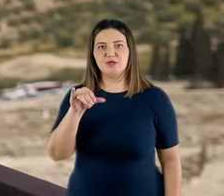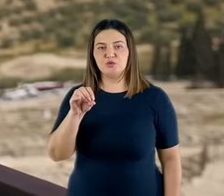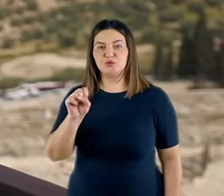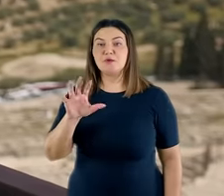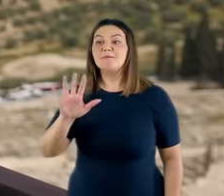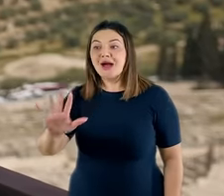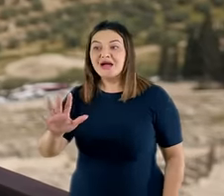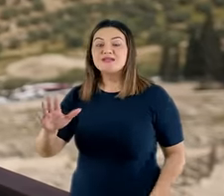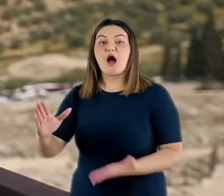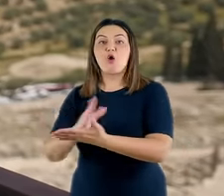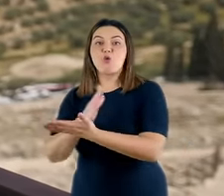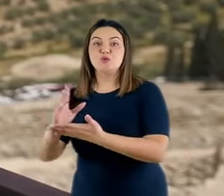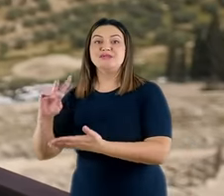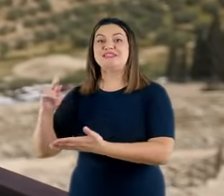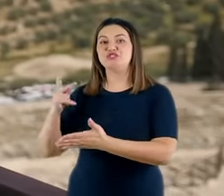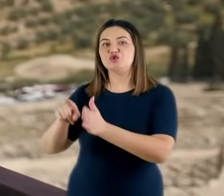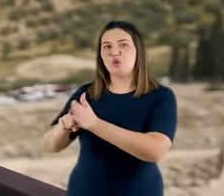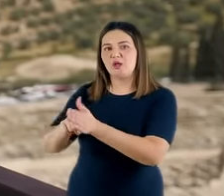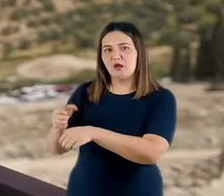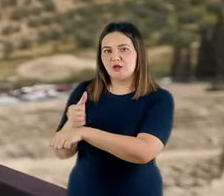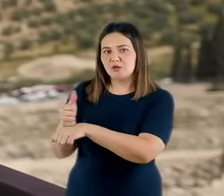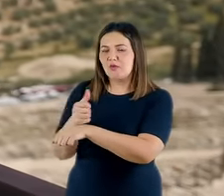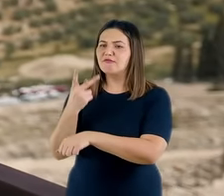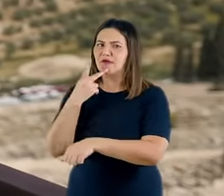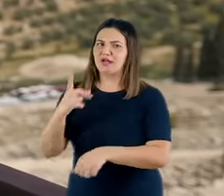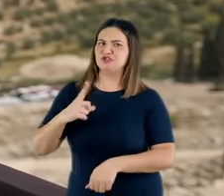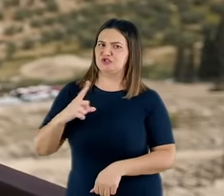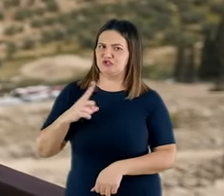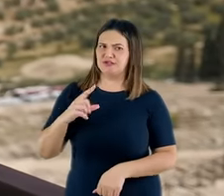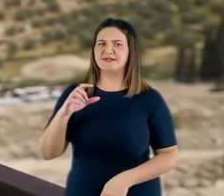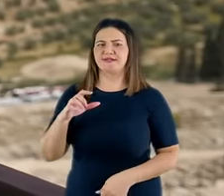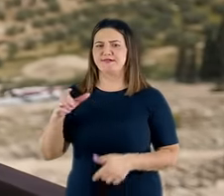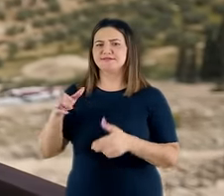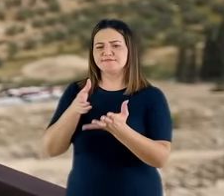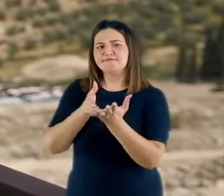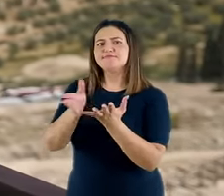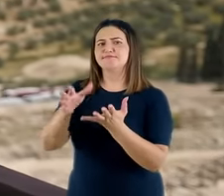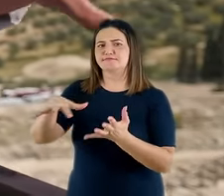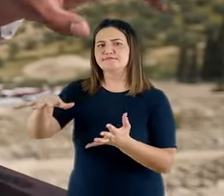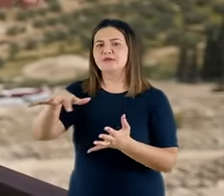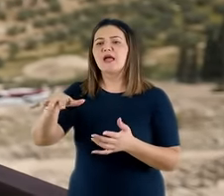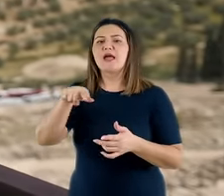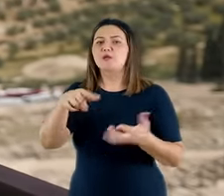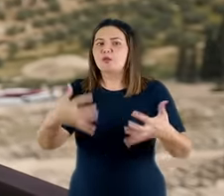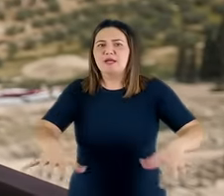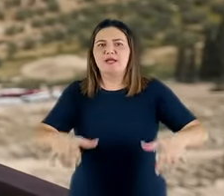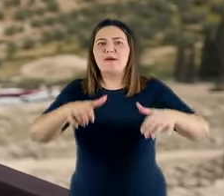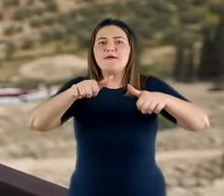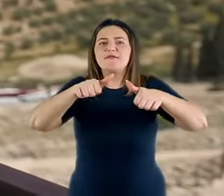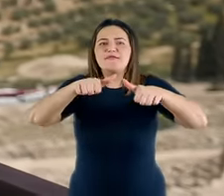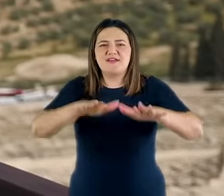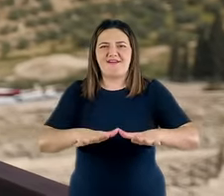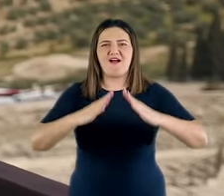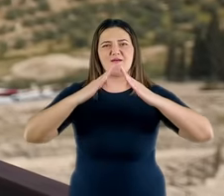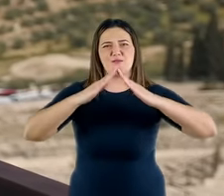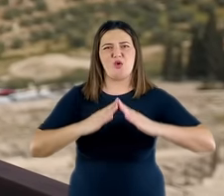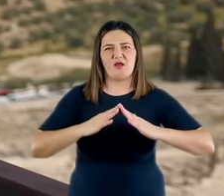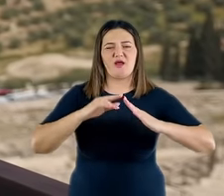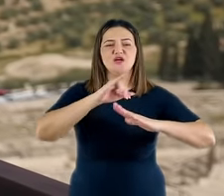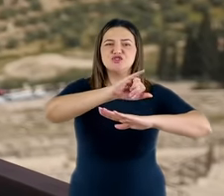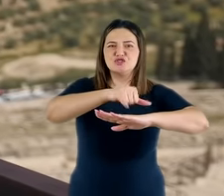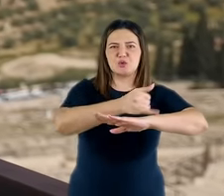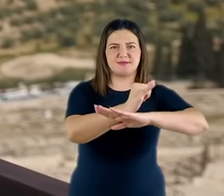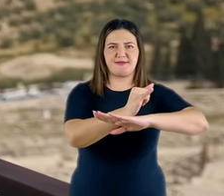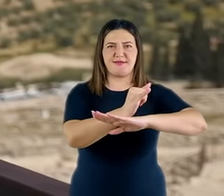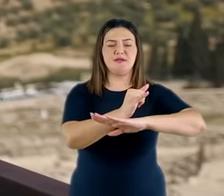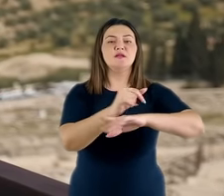uma facção do judaísmo. Parte deles não queriam morar em Jerusalém, ficavam nos desertos. Eles tinham uma oposição muito